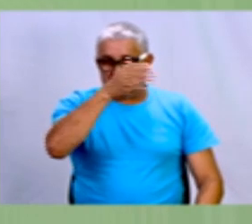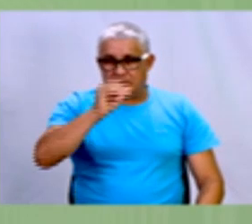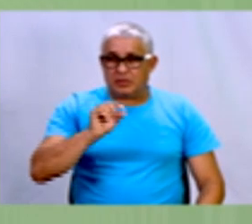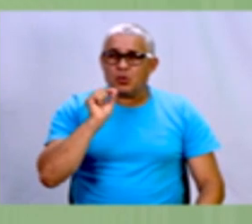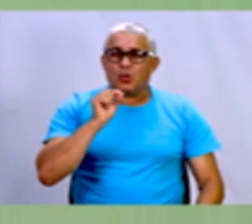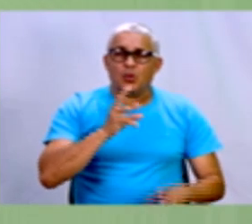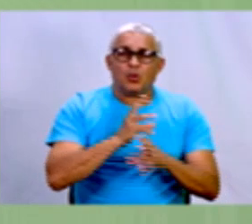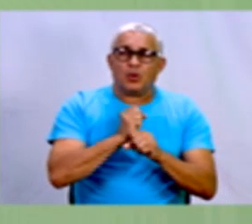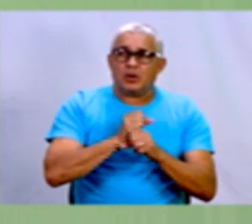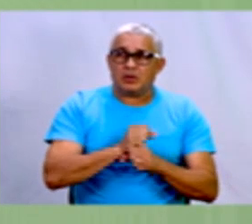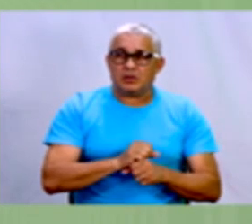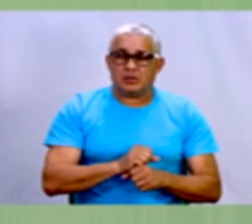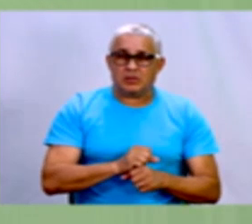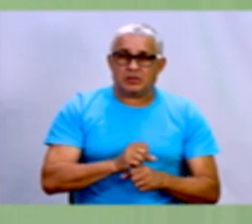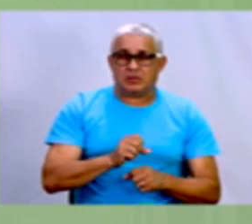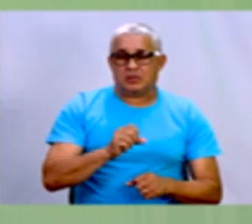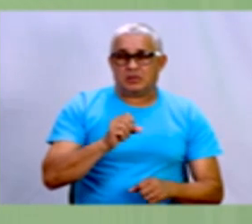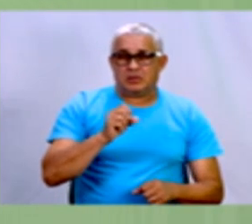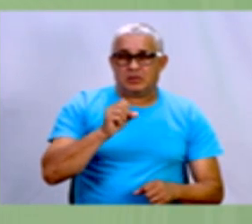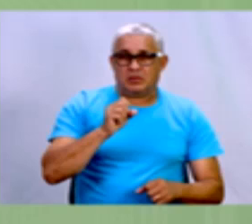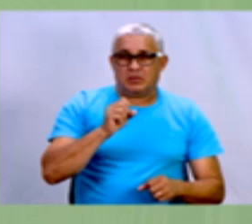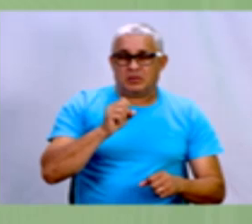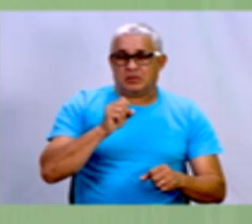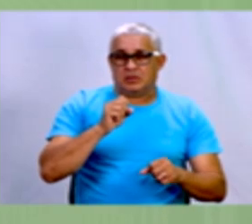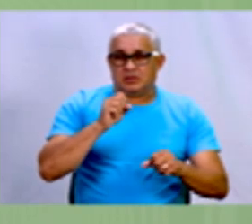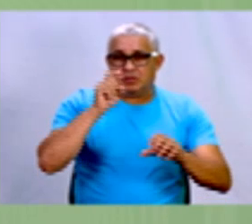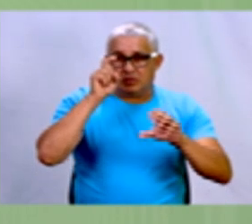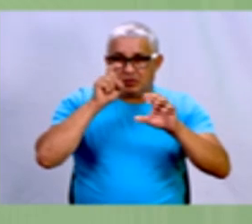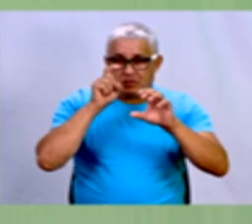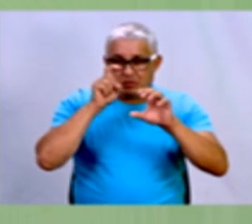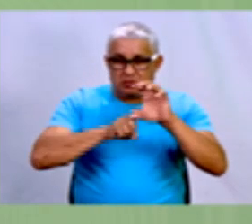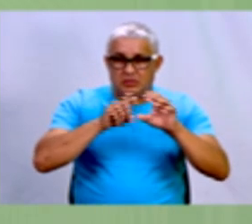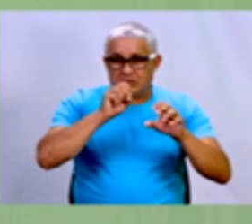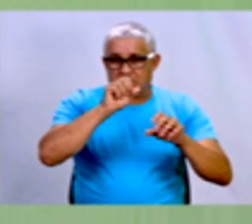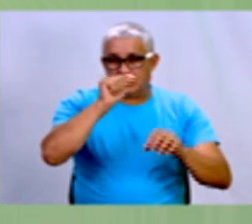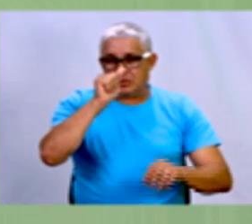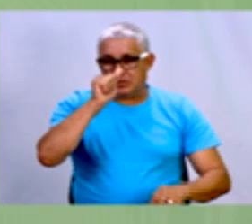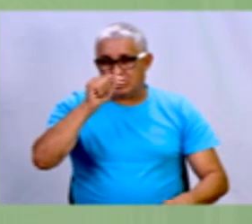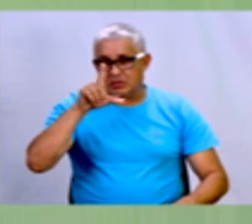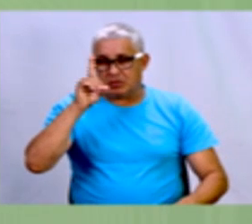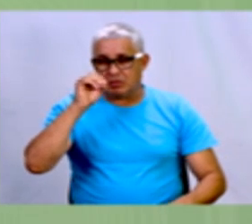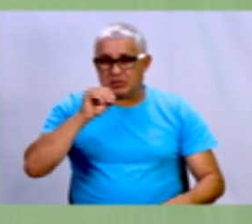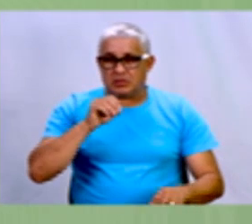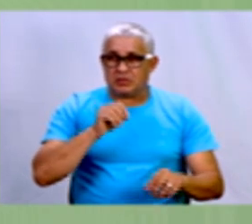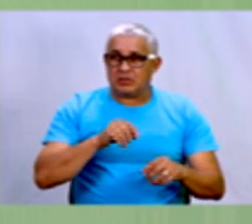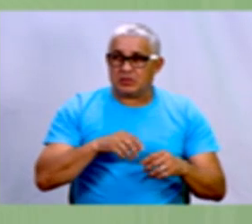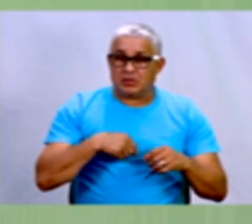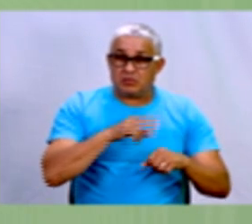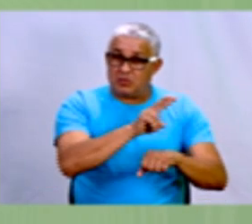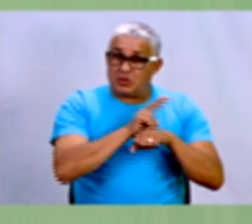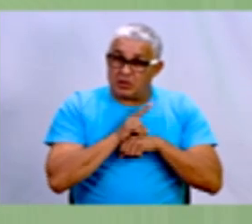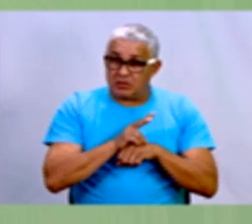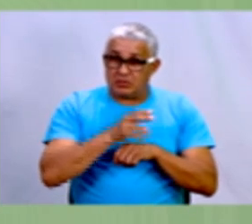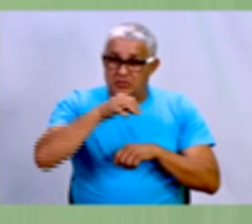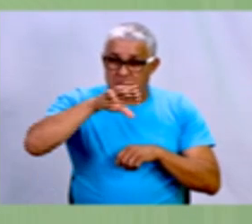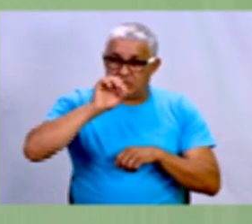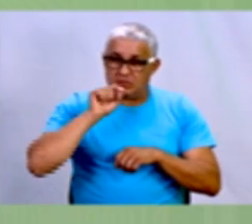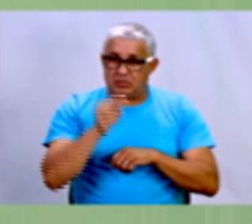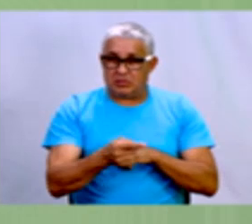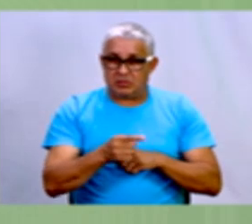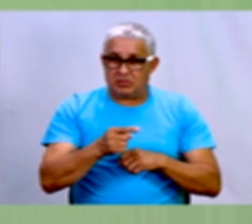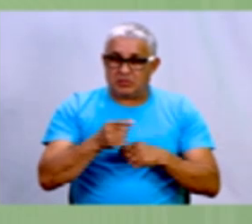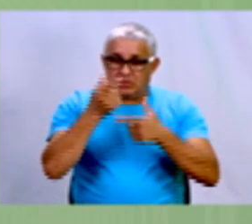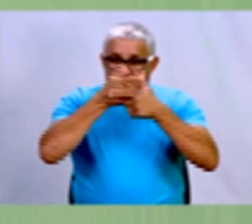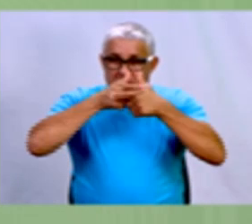amortização? Saldo devedor no período 0 dividido por número de períodos. Saldo devedor, eu emprestei 90 mil,